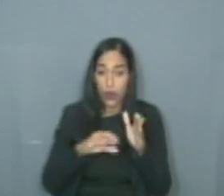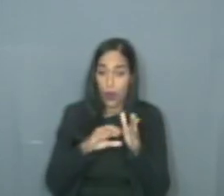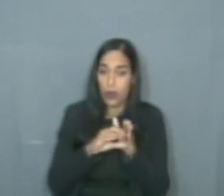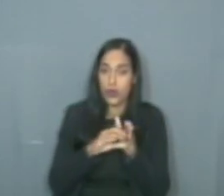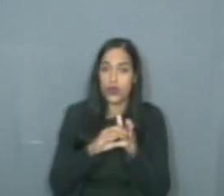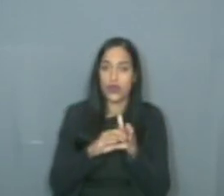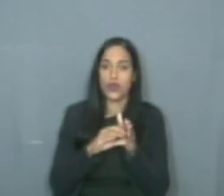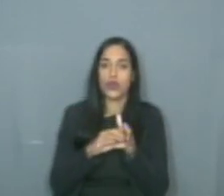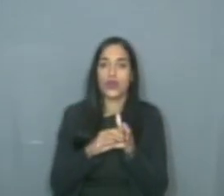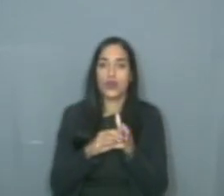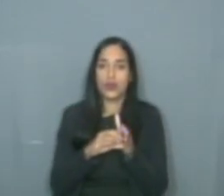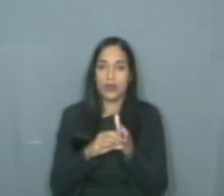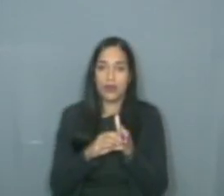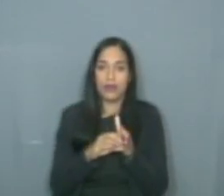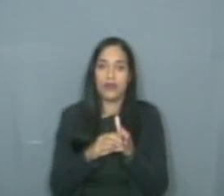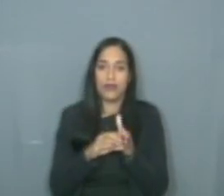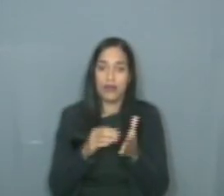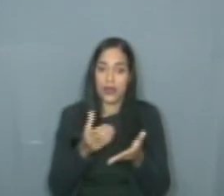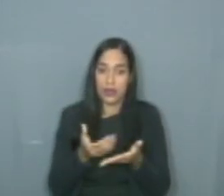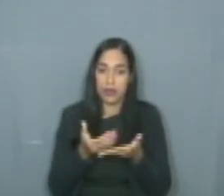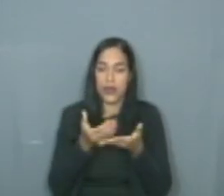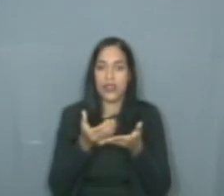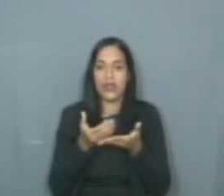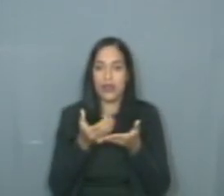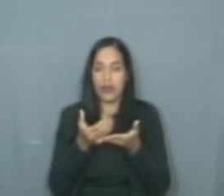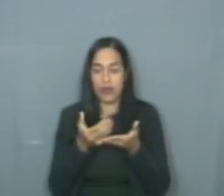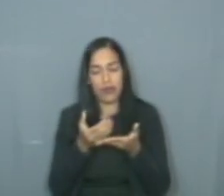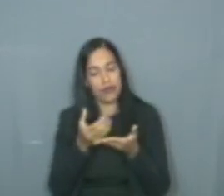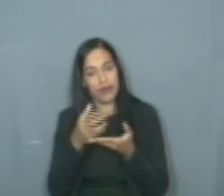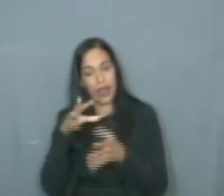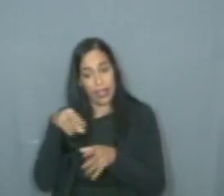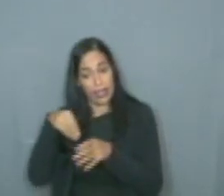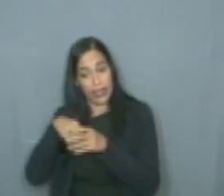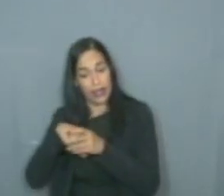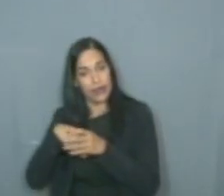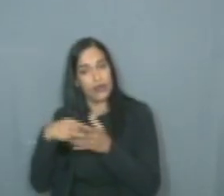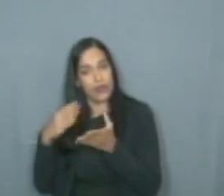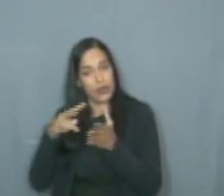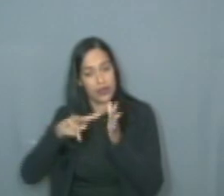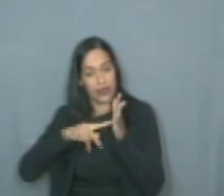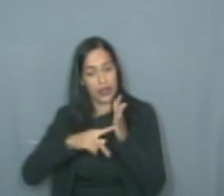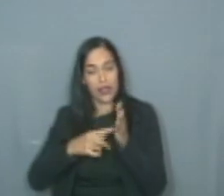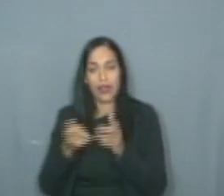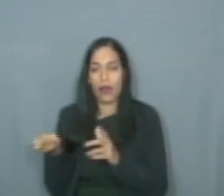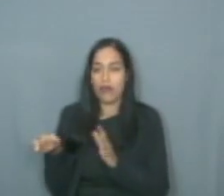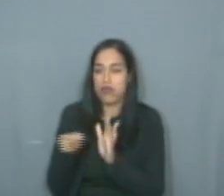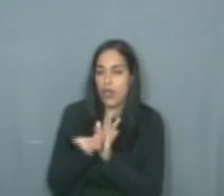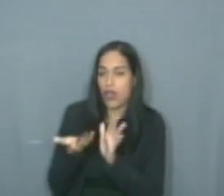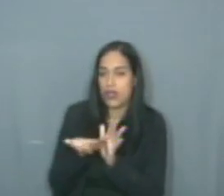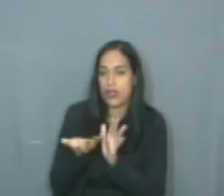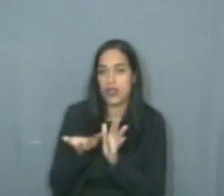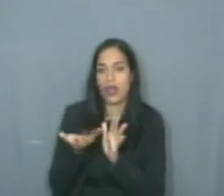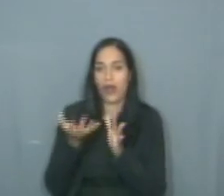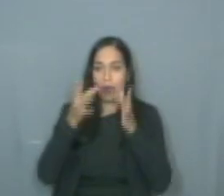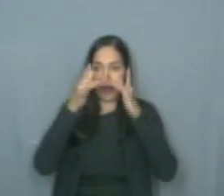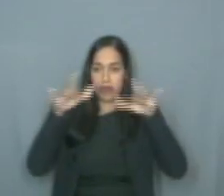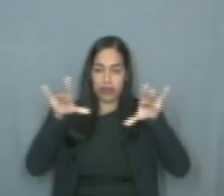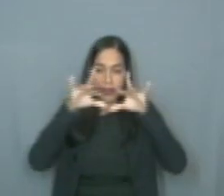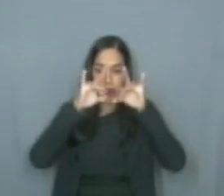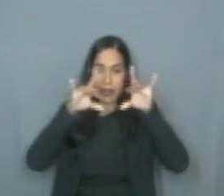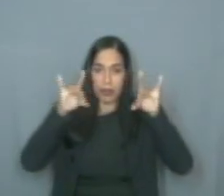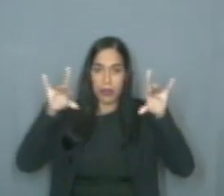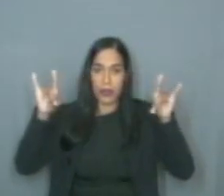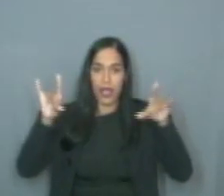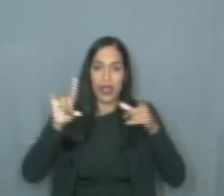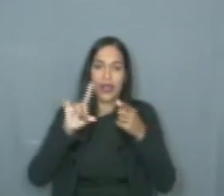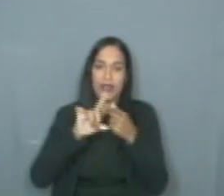premiação, traz para dentro do sindicato a produção dos seus afiliados e a produção